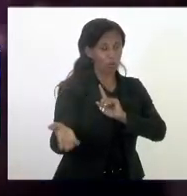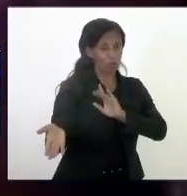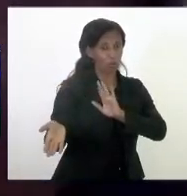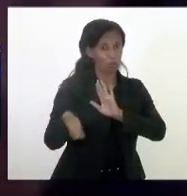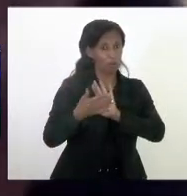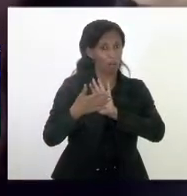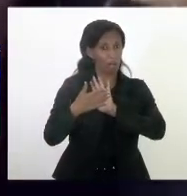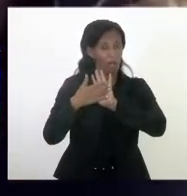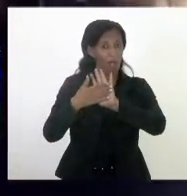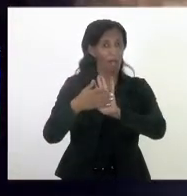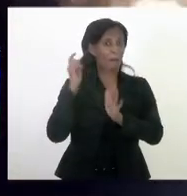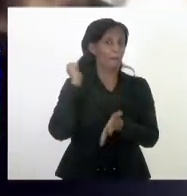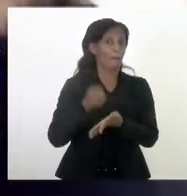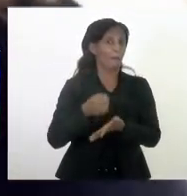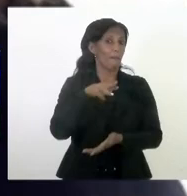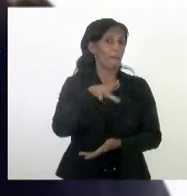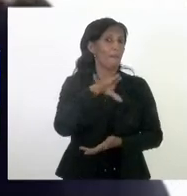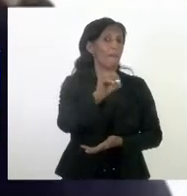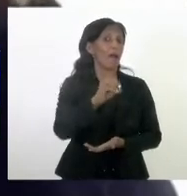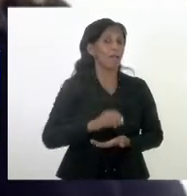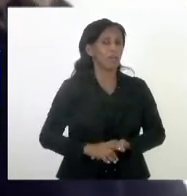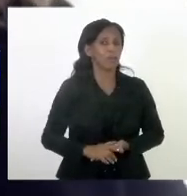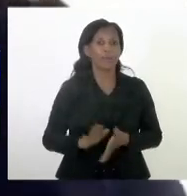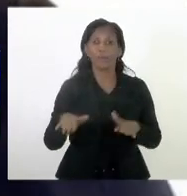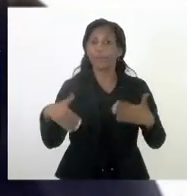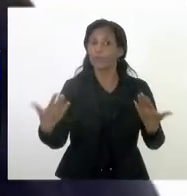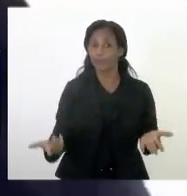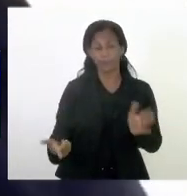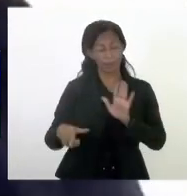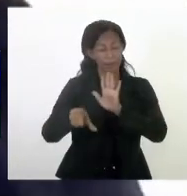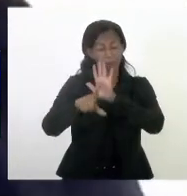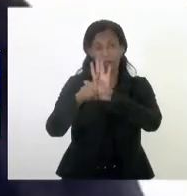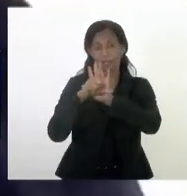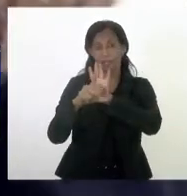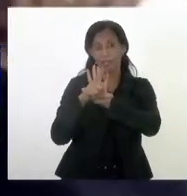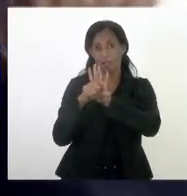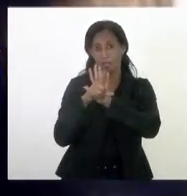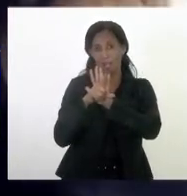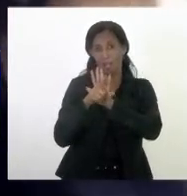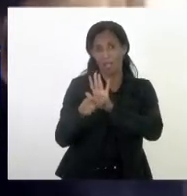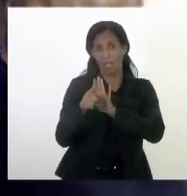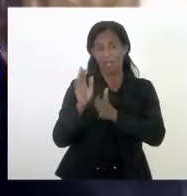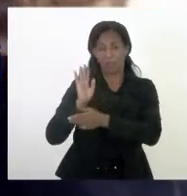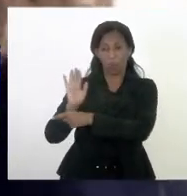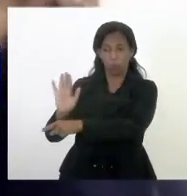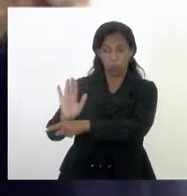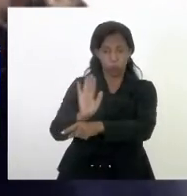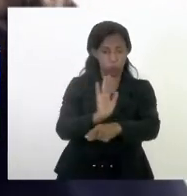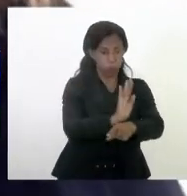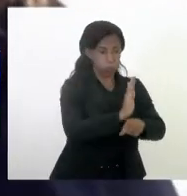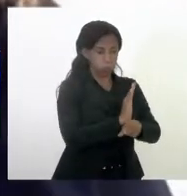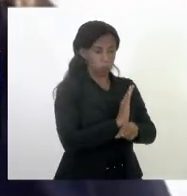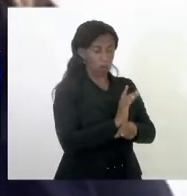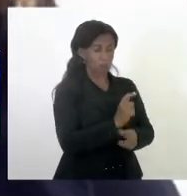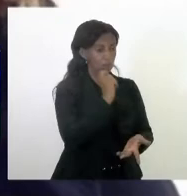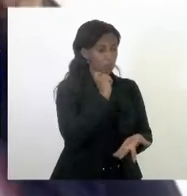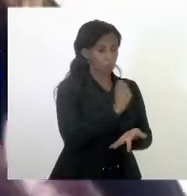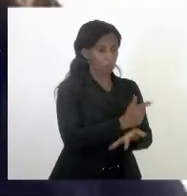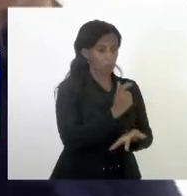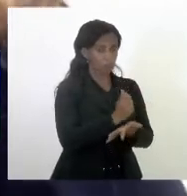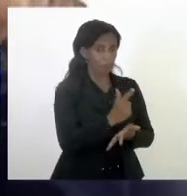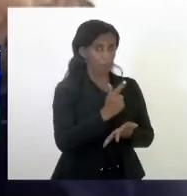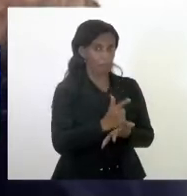seria paga em maio. E, no entanto, essa lei, parte desses auxílios estão sendo pagos, né, e